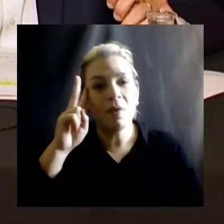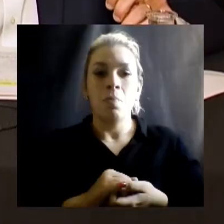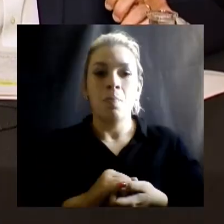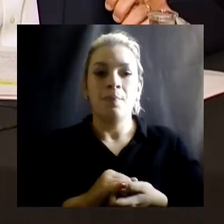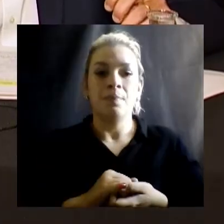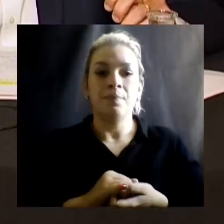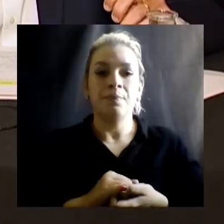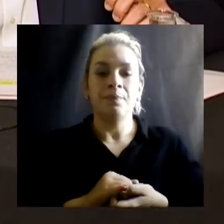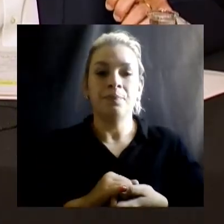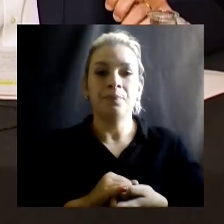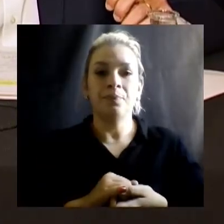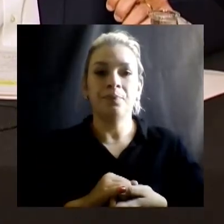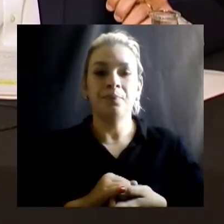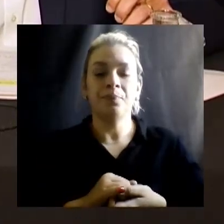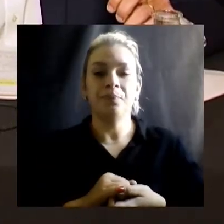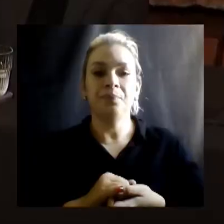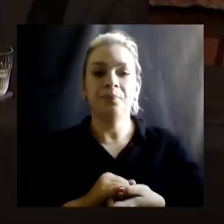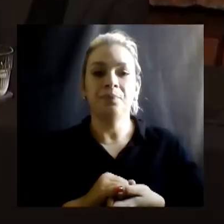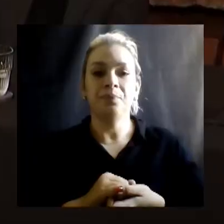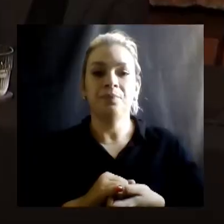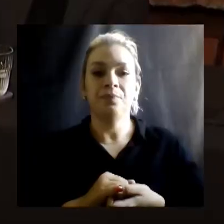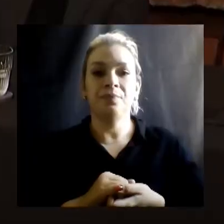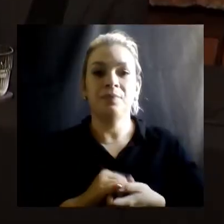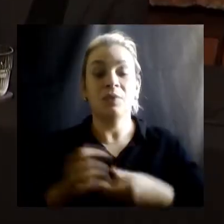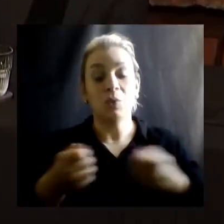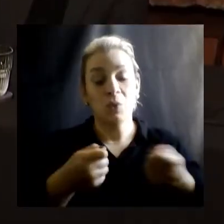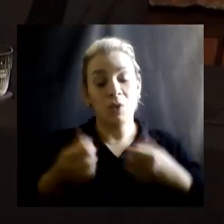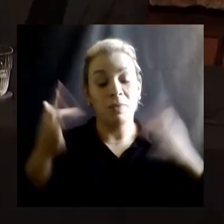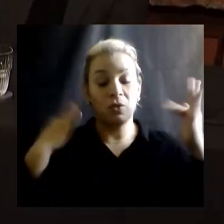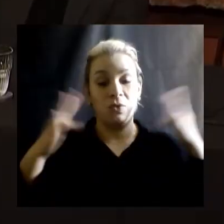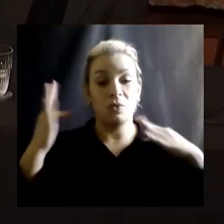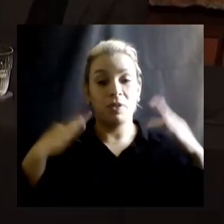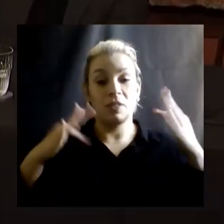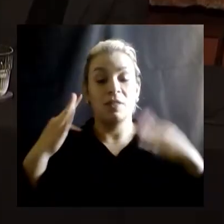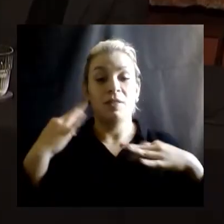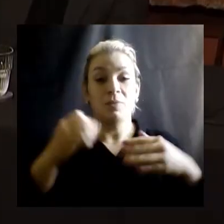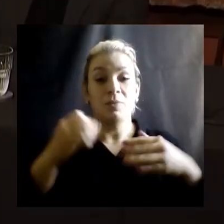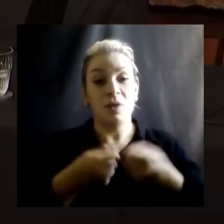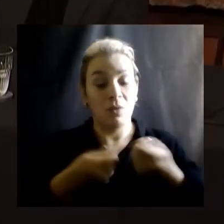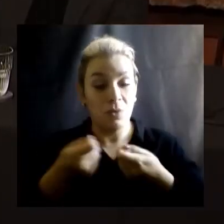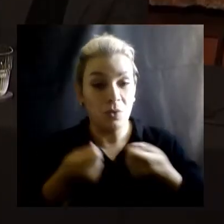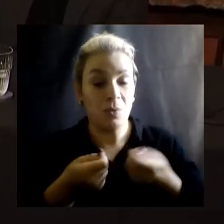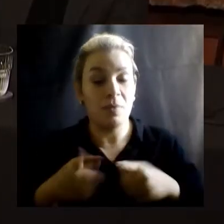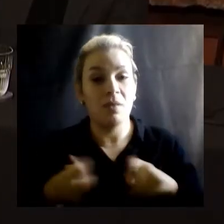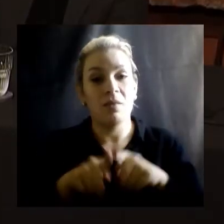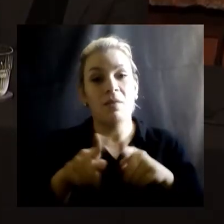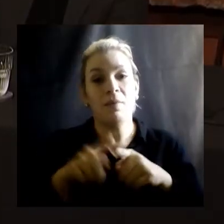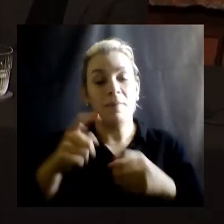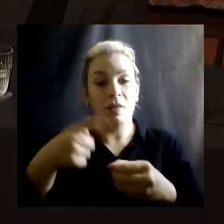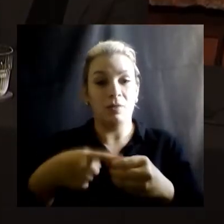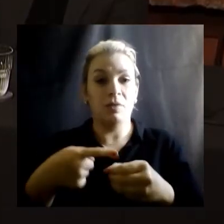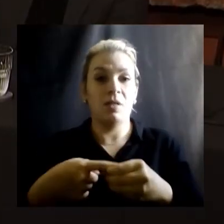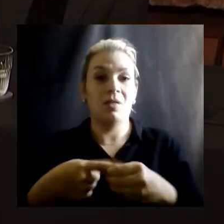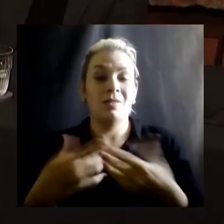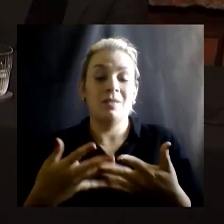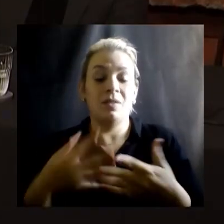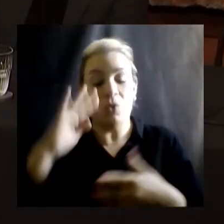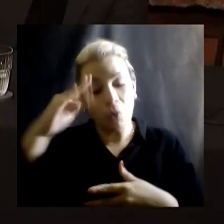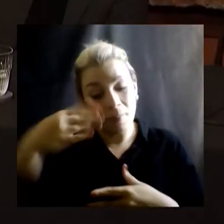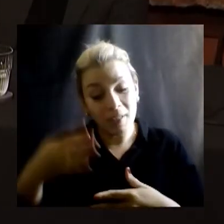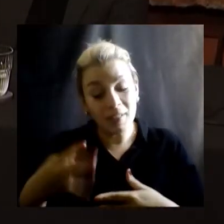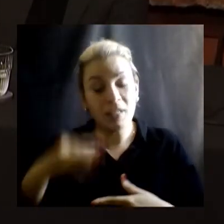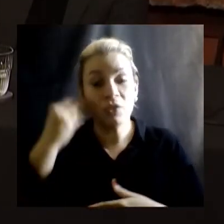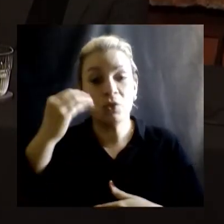turismo e a economia do município. Essa homenagem também nos oferece a oportunidade de destacar a importância da